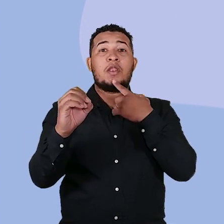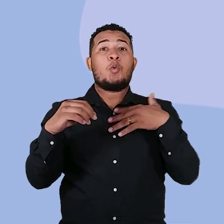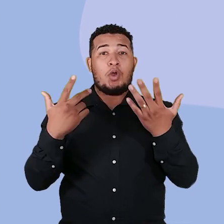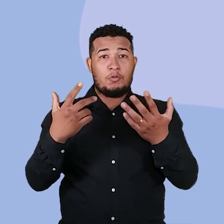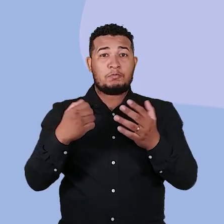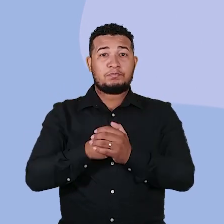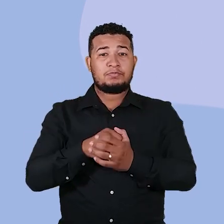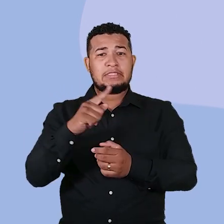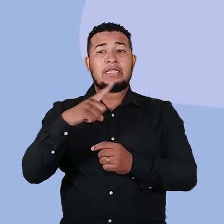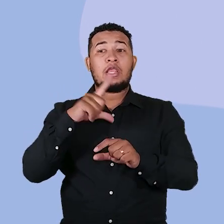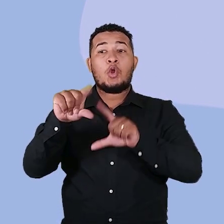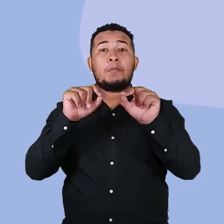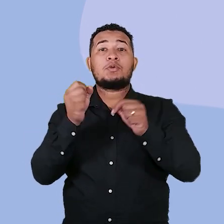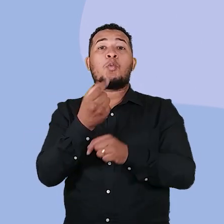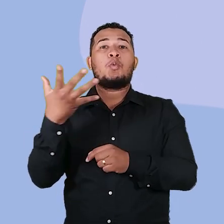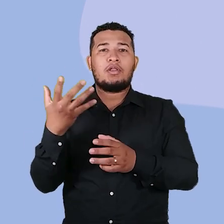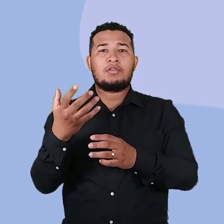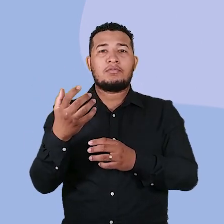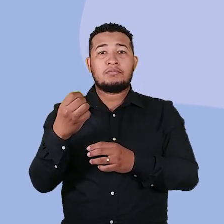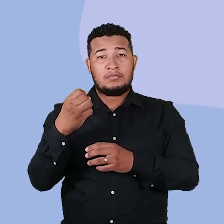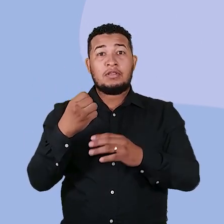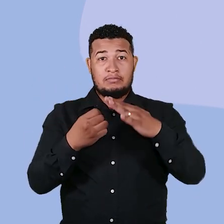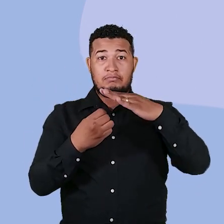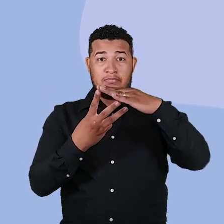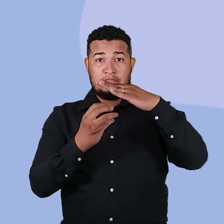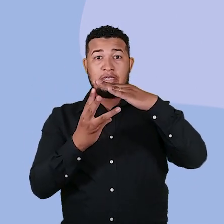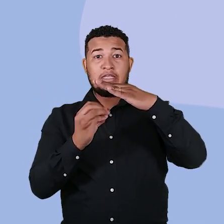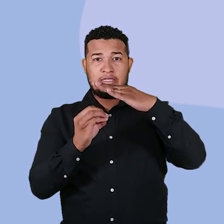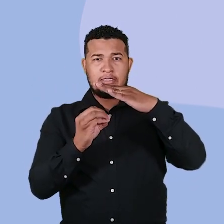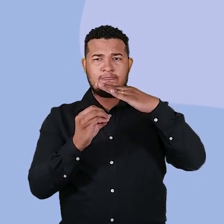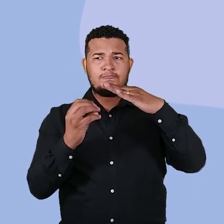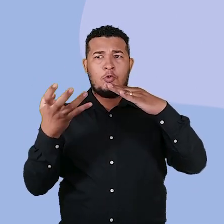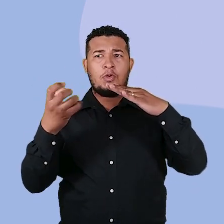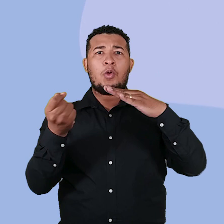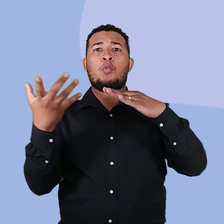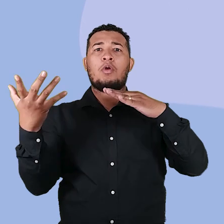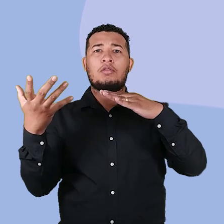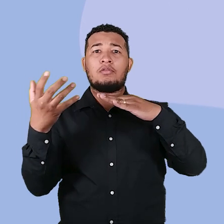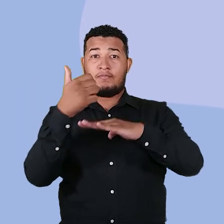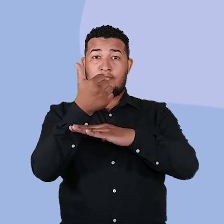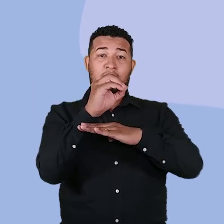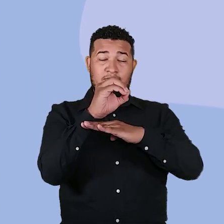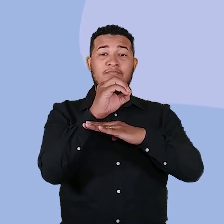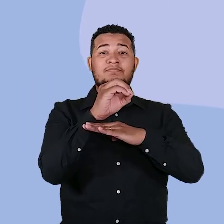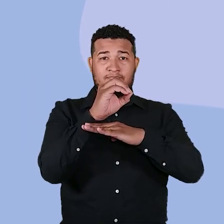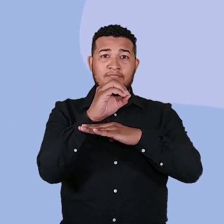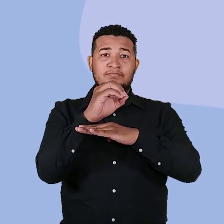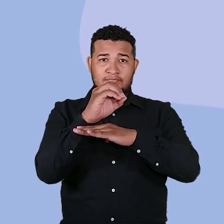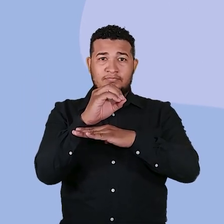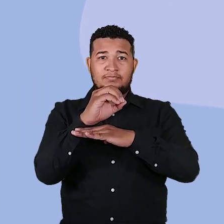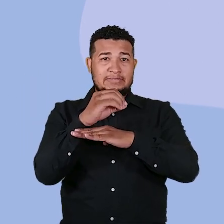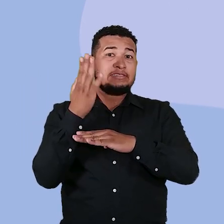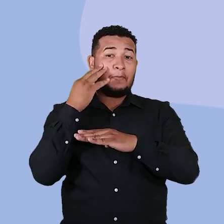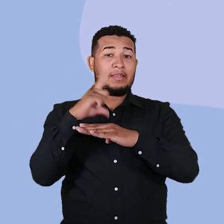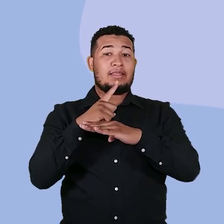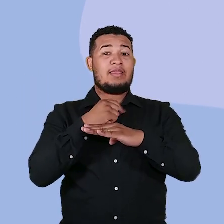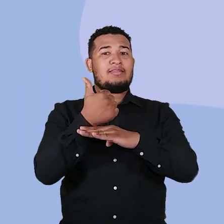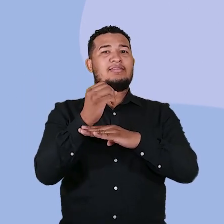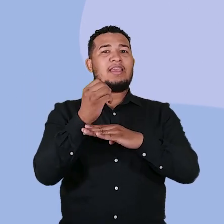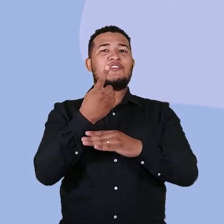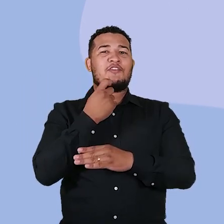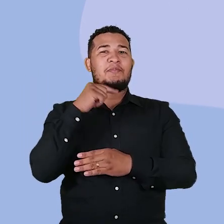duas perguntas quantas opções vezes ao todo trinta e quanto a sua interessam 10